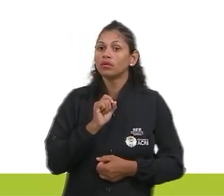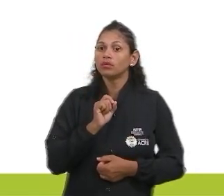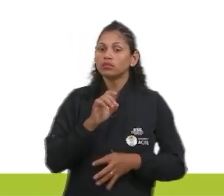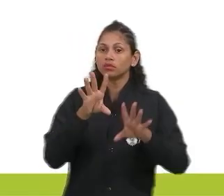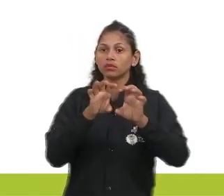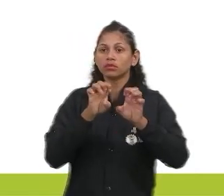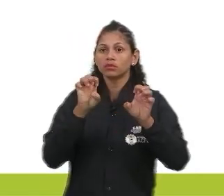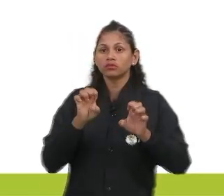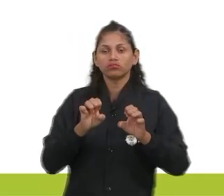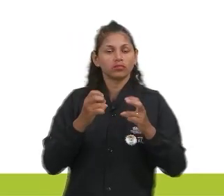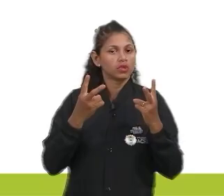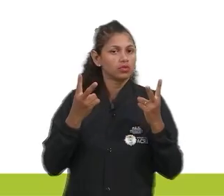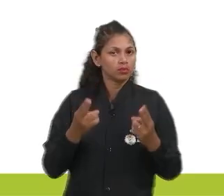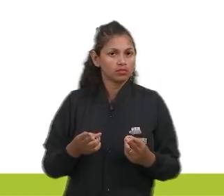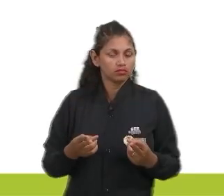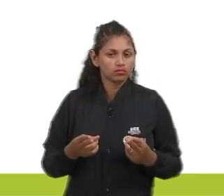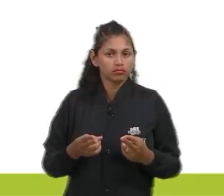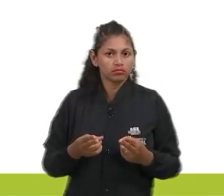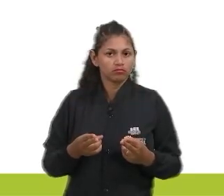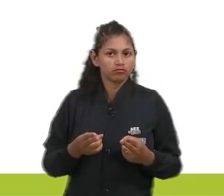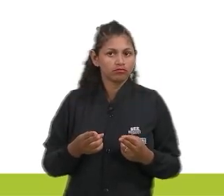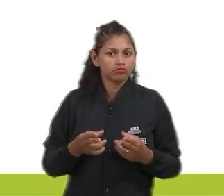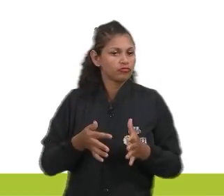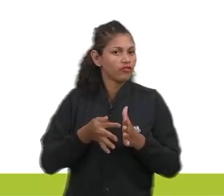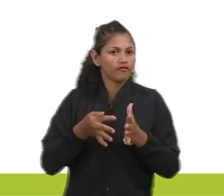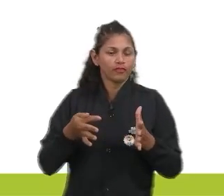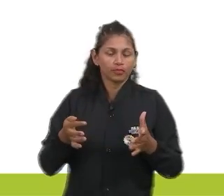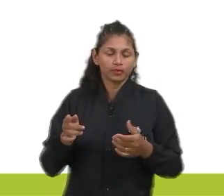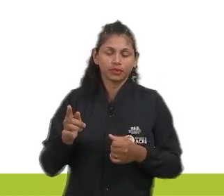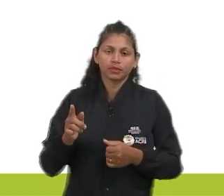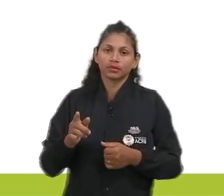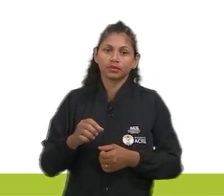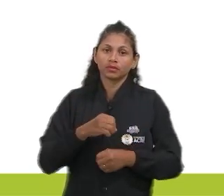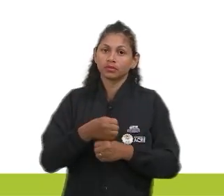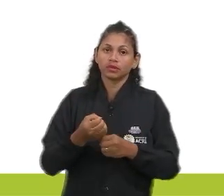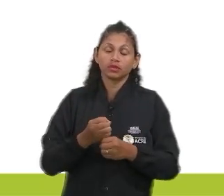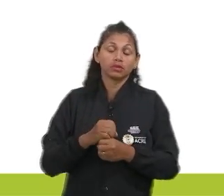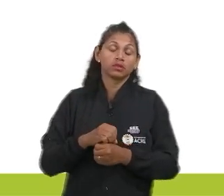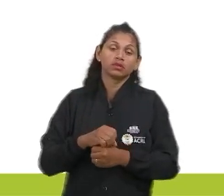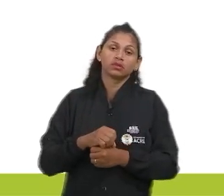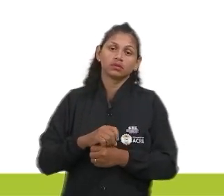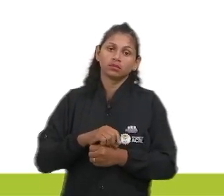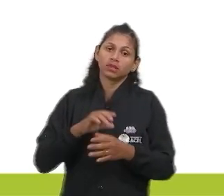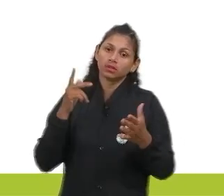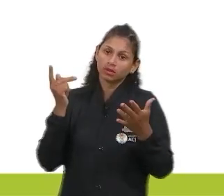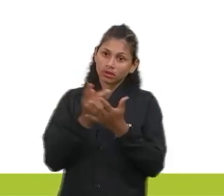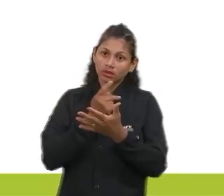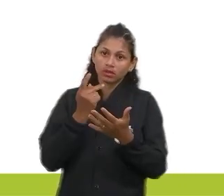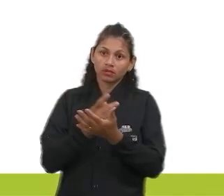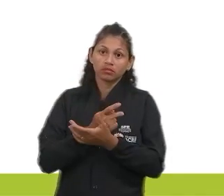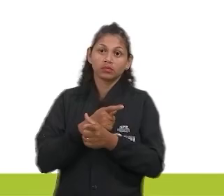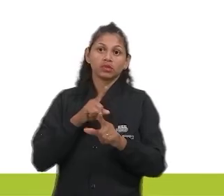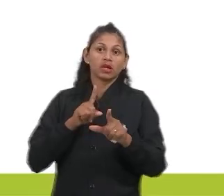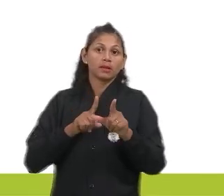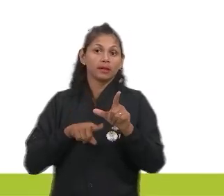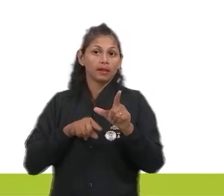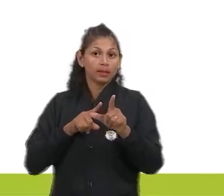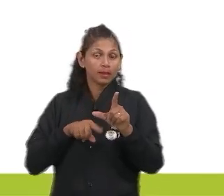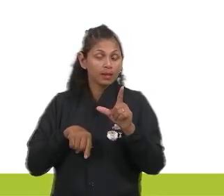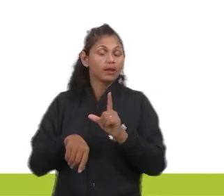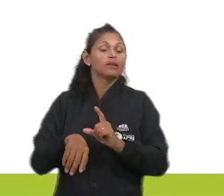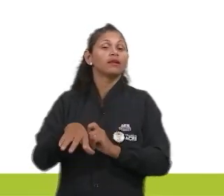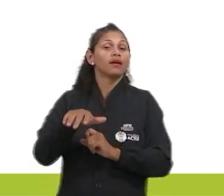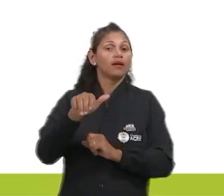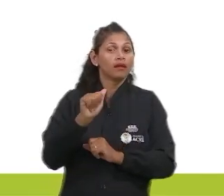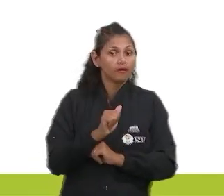estrutura são a mesma. Então, não é a fórmula molecular. Restando apenas aí a alternativa A, que vai me